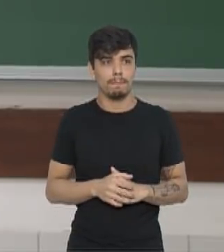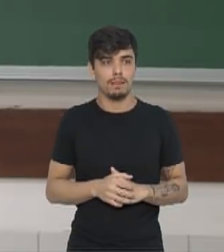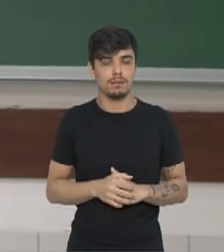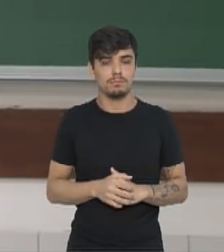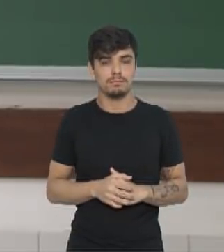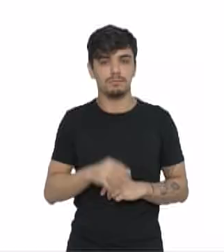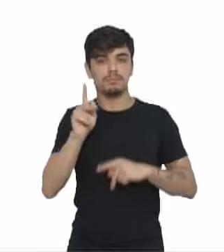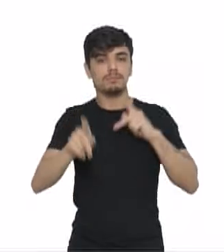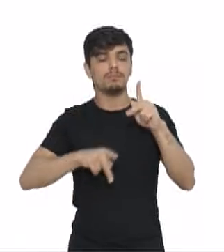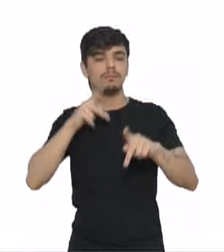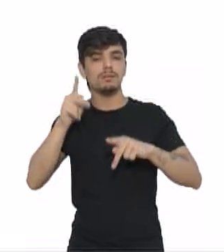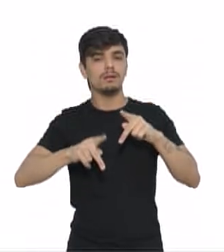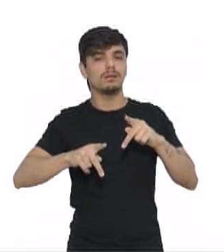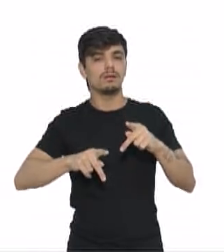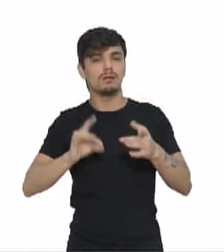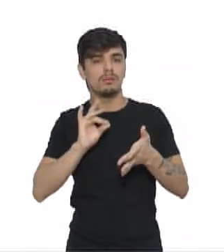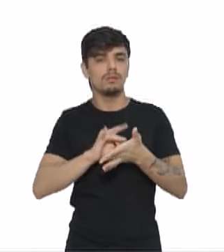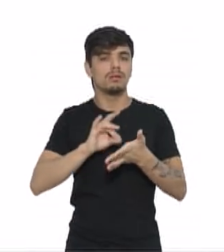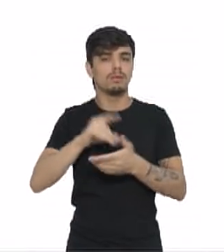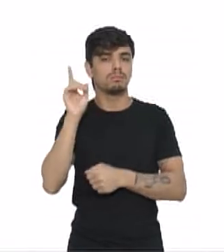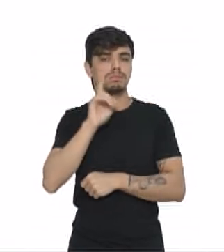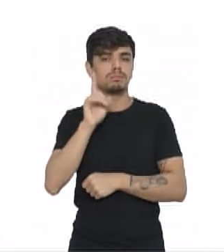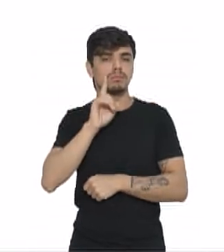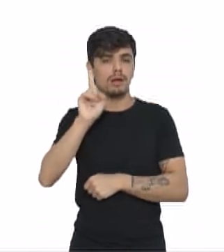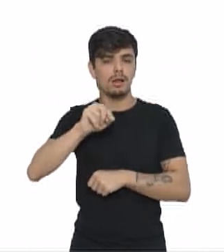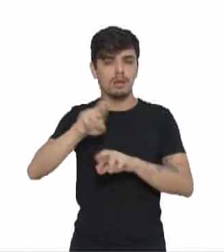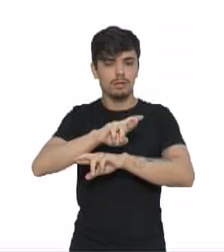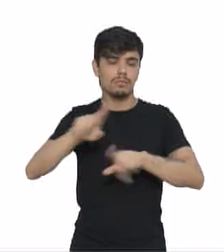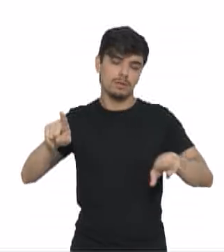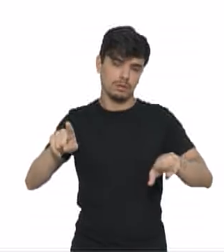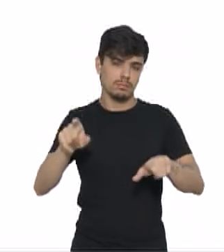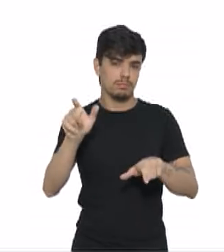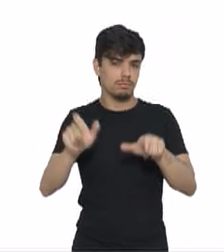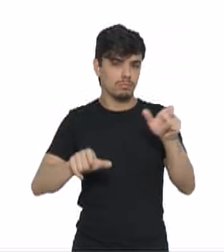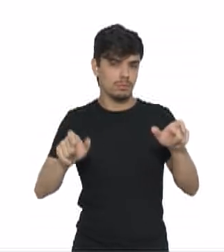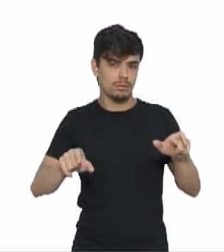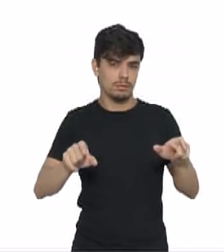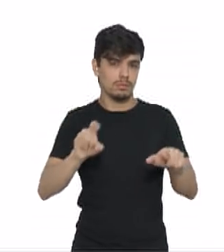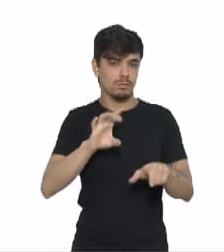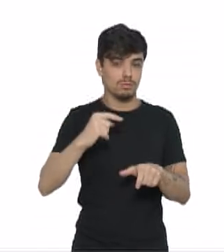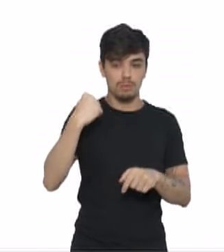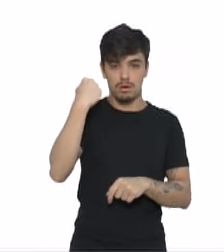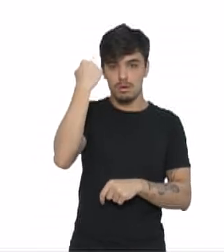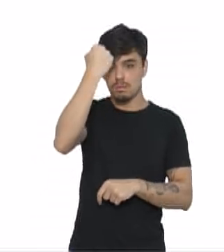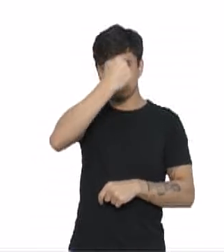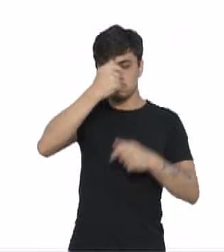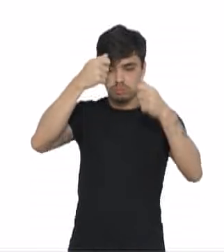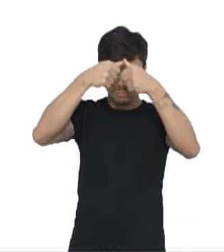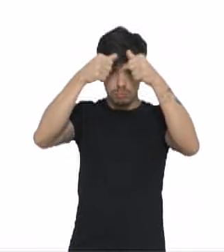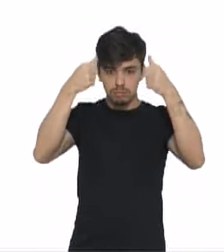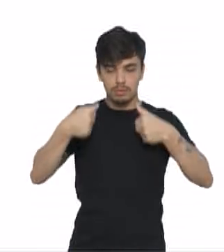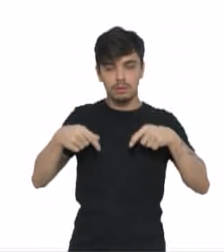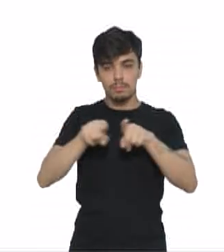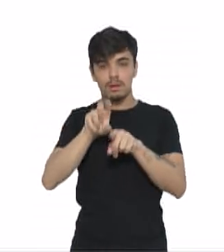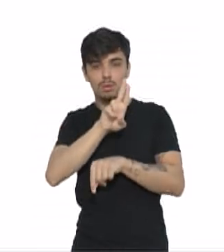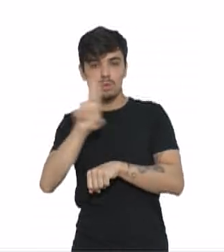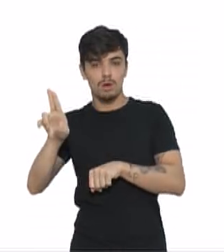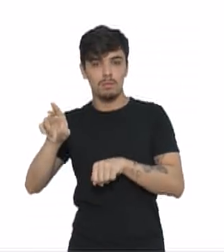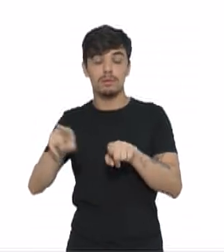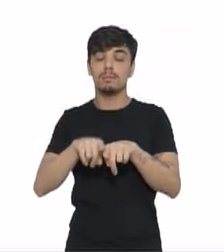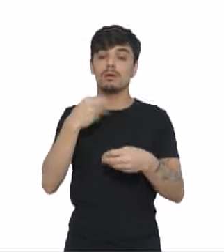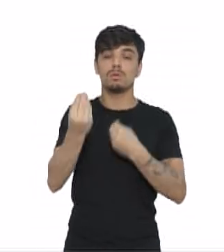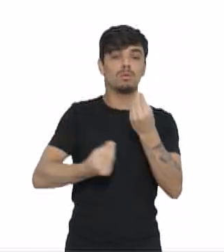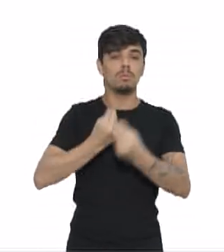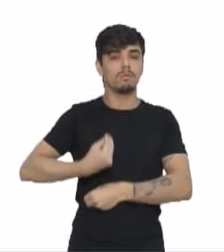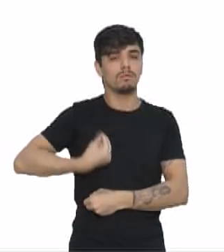povos originários americanos são diferentes entre si, não só na aparência, não só no nome, mas também no modo de viver,